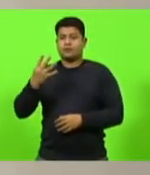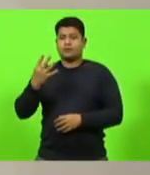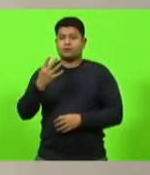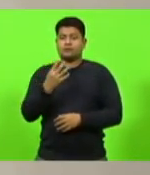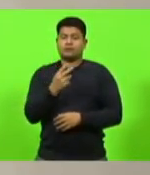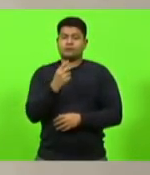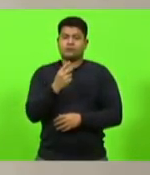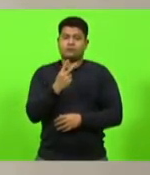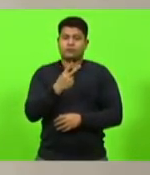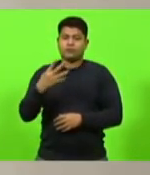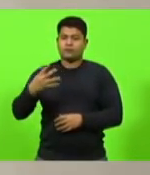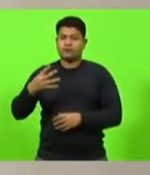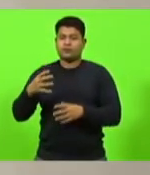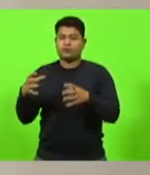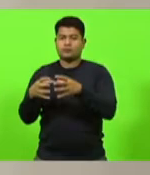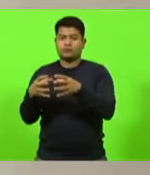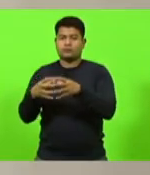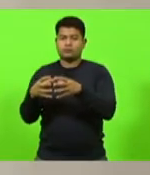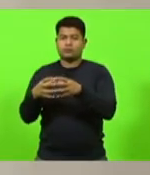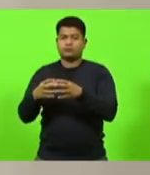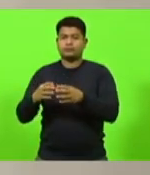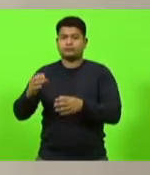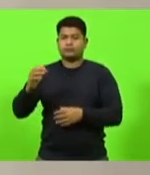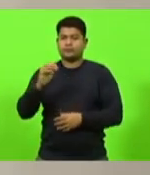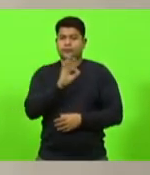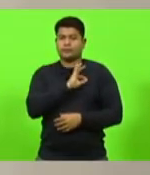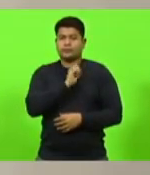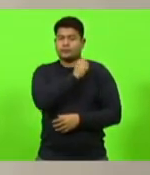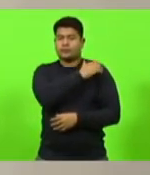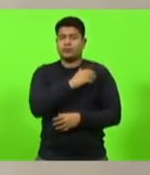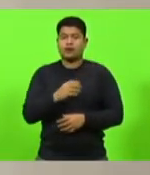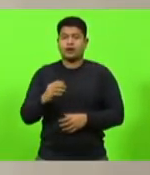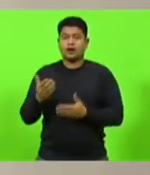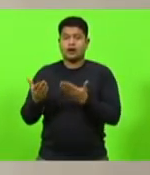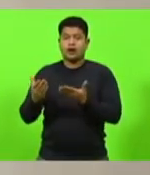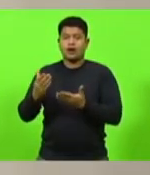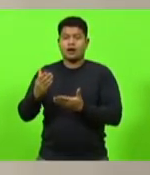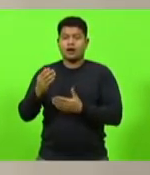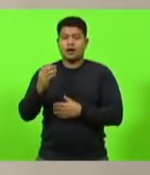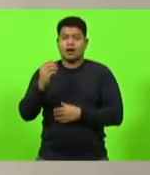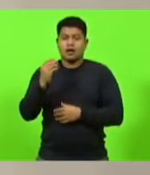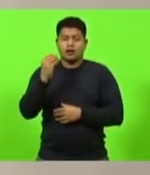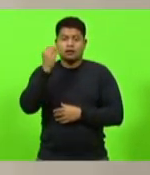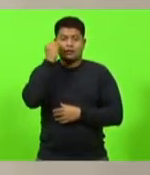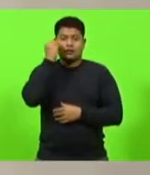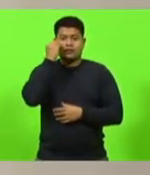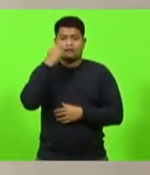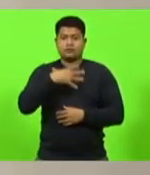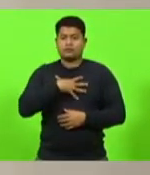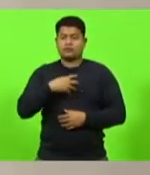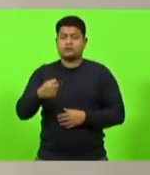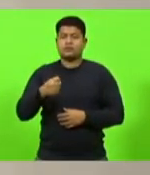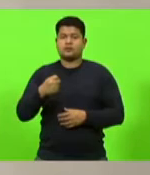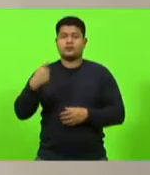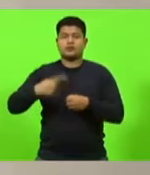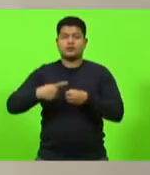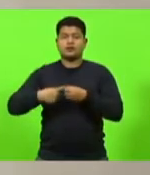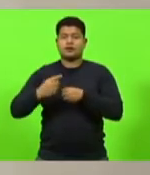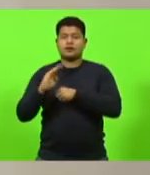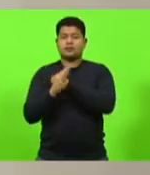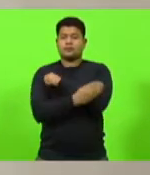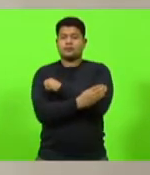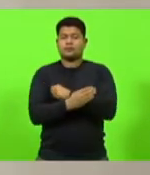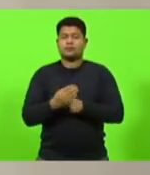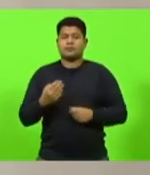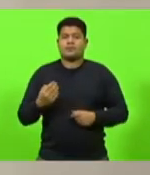Militar pela ação bem-sucedida no salvamento de uma cidadã prestes a cometer suicídio em Biguaçu. Em discussão, não havendo quem queira discutir, em